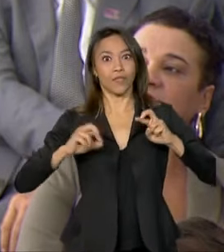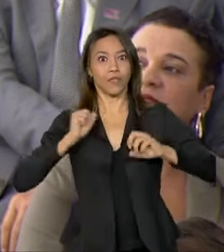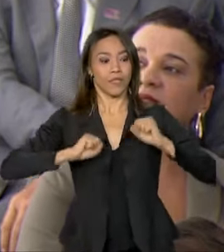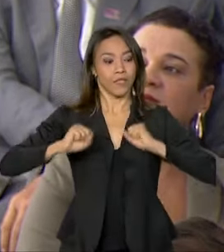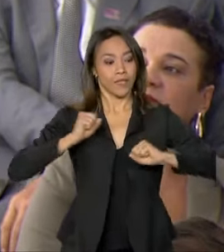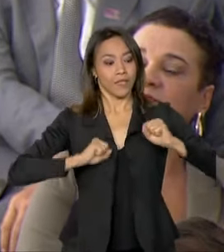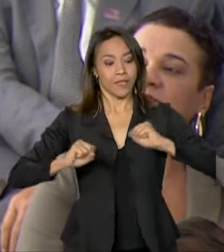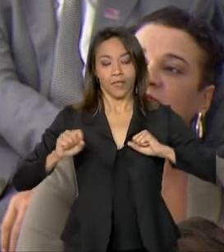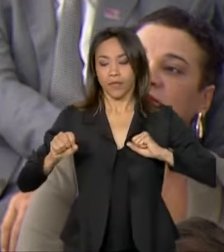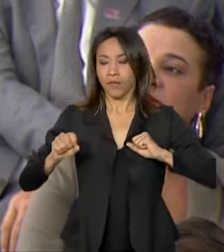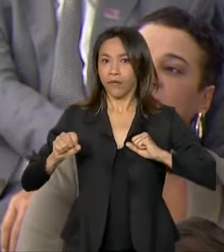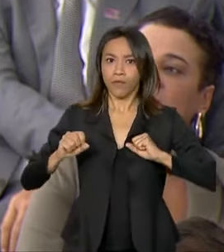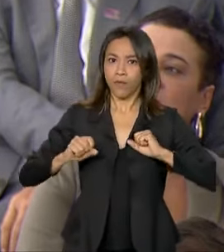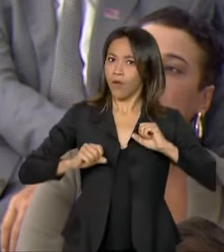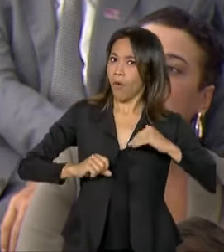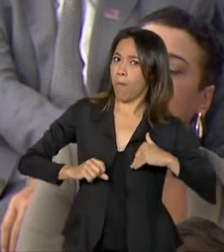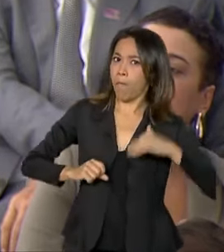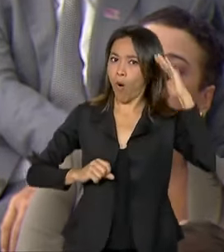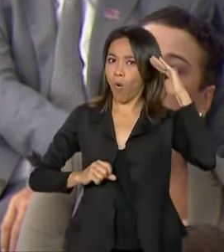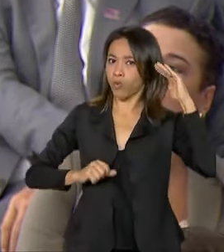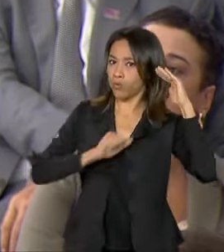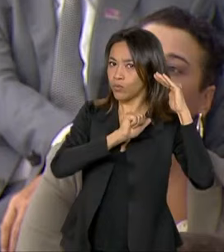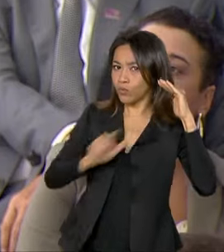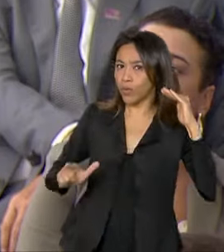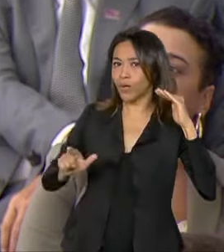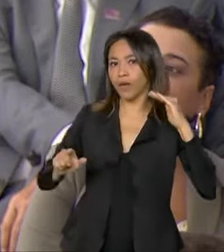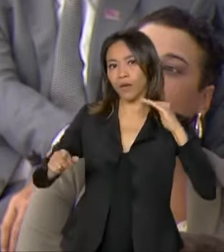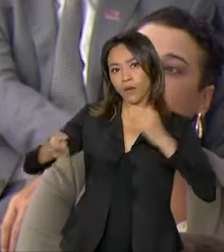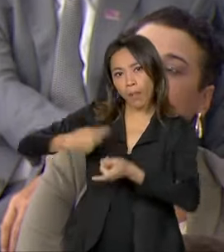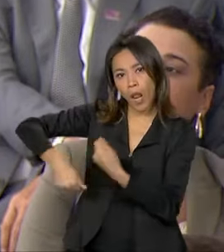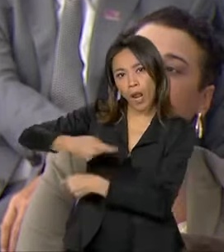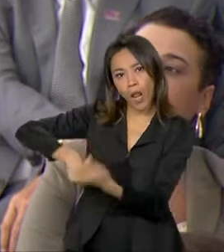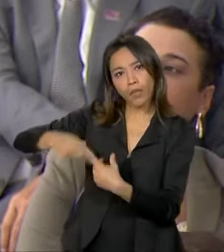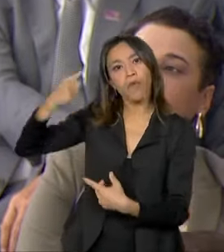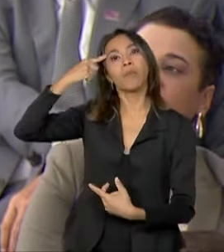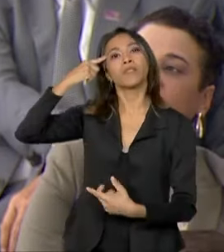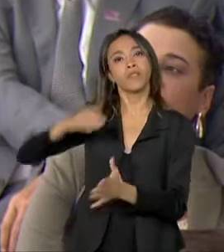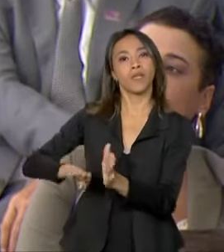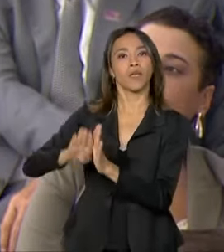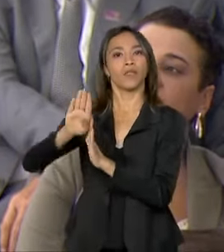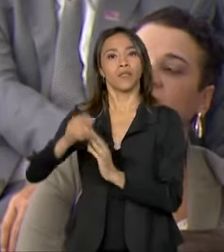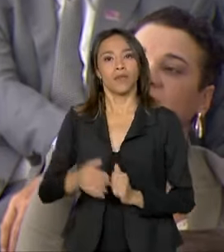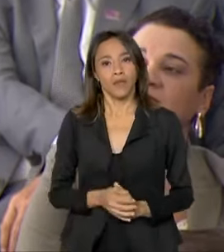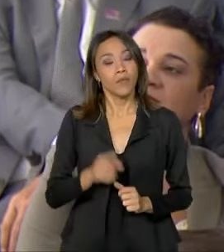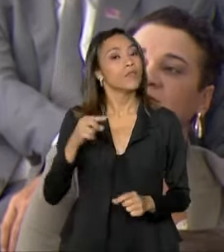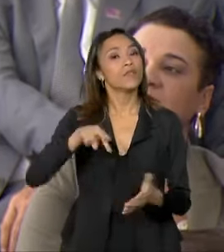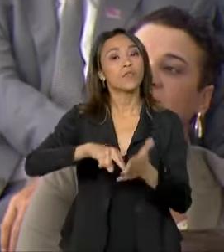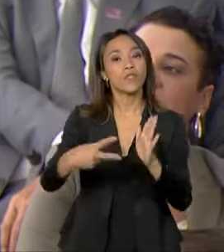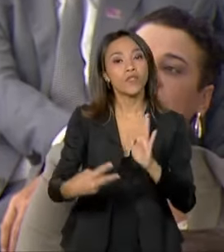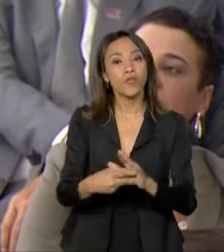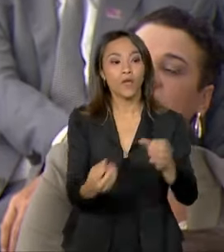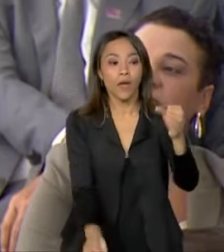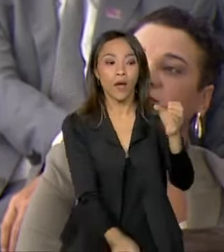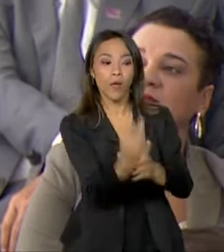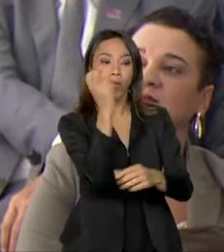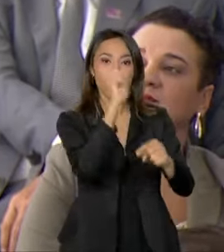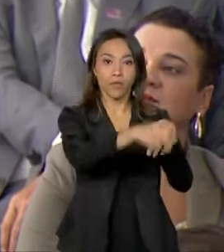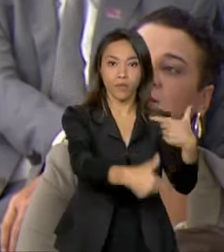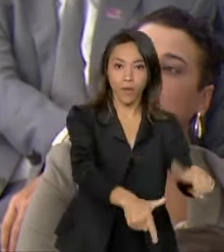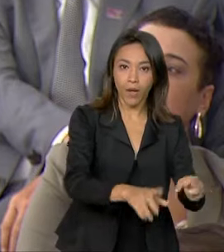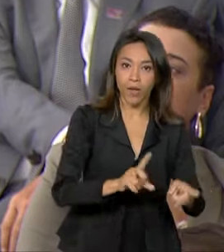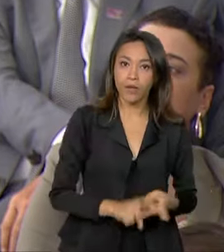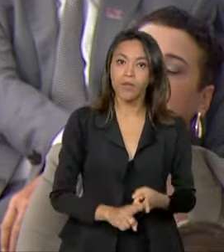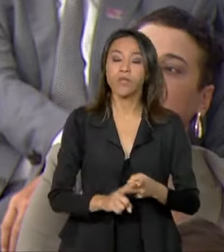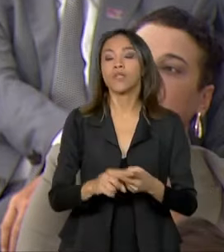crescimento excepcional, porque esse crescimento significa mais crescimento de emprego, significa crescimento da massa salarial.